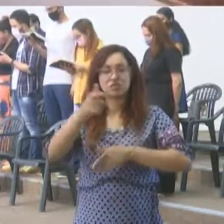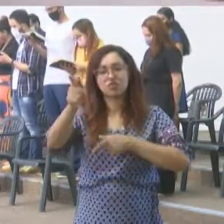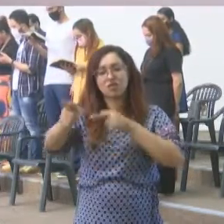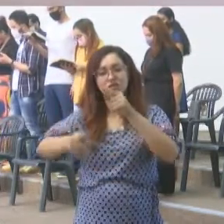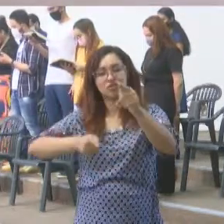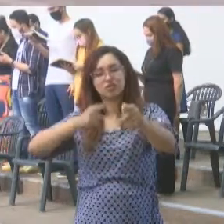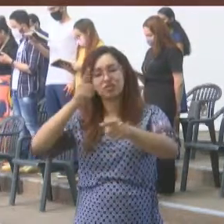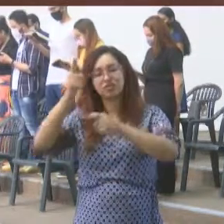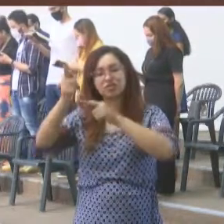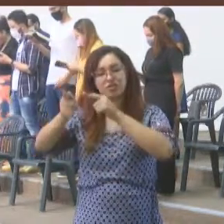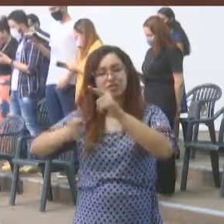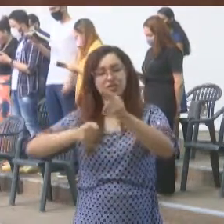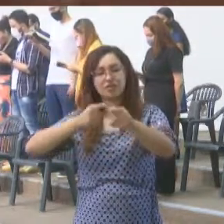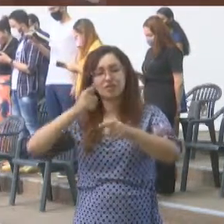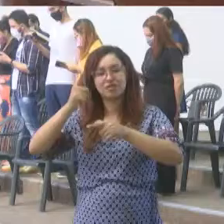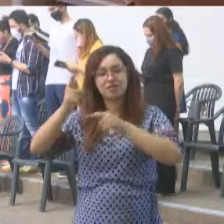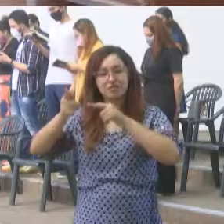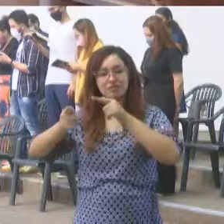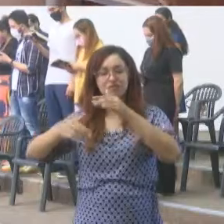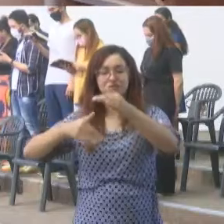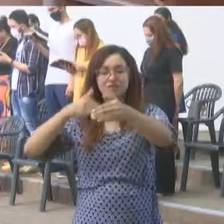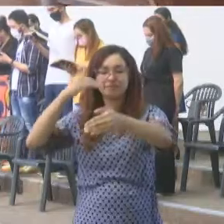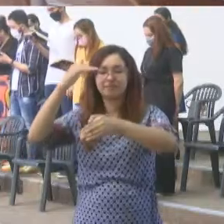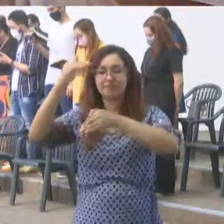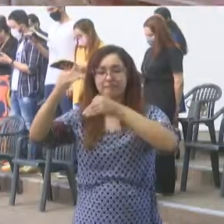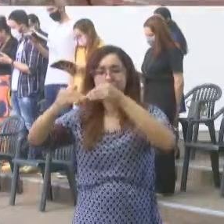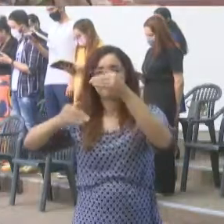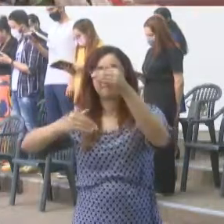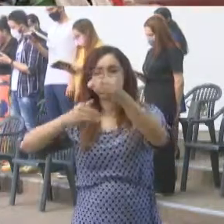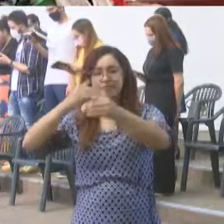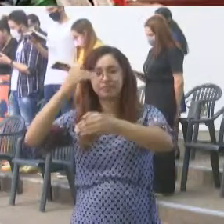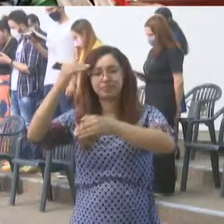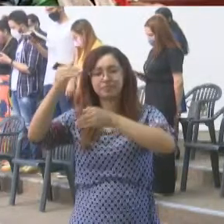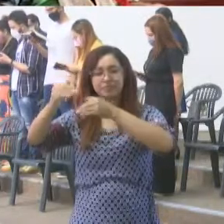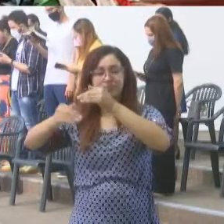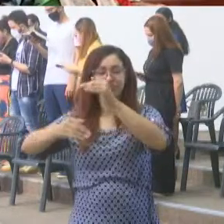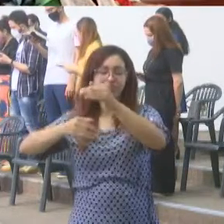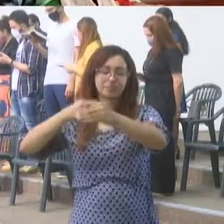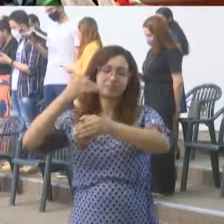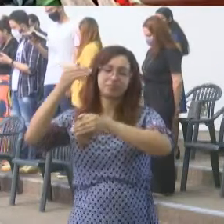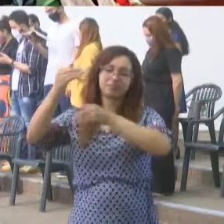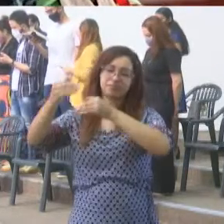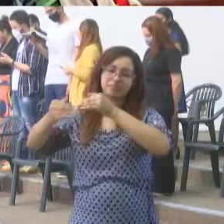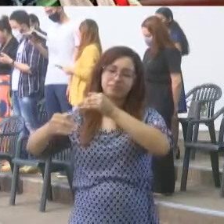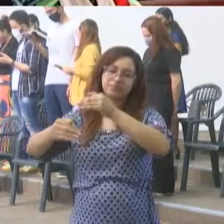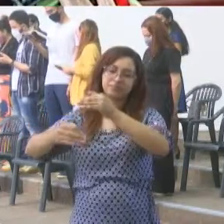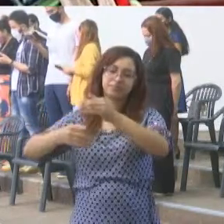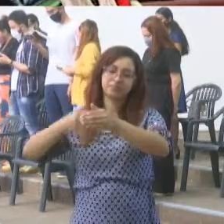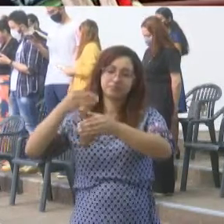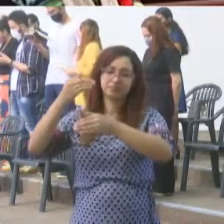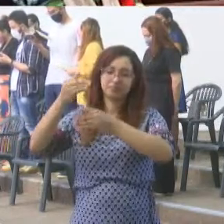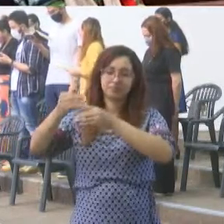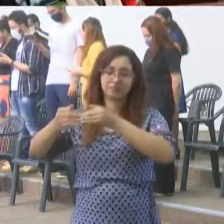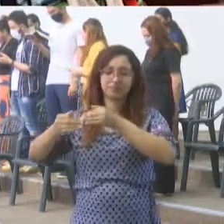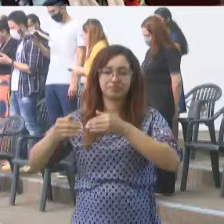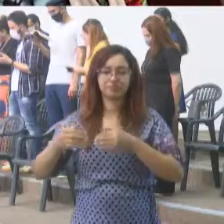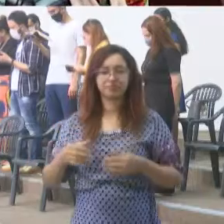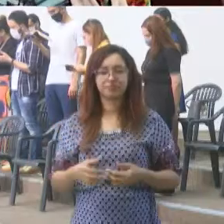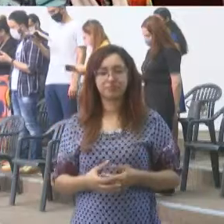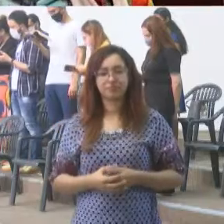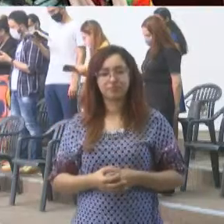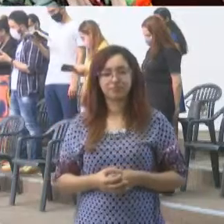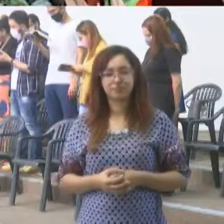as gerações de Pérez. Pérez gerou a Esrom. Esrom gerou a Rão. Rão gerou a